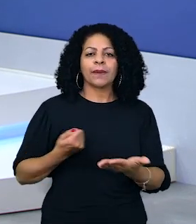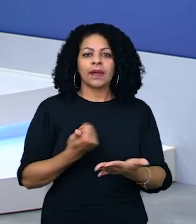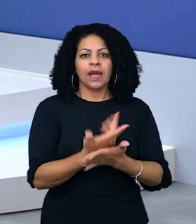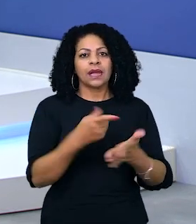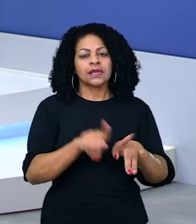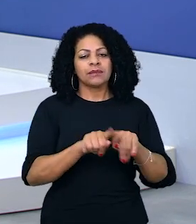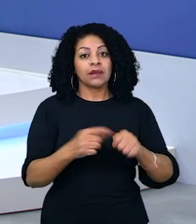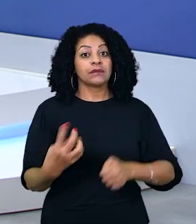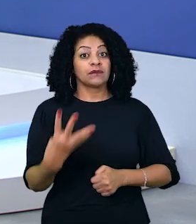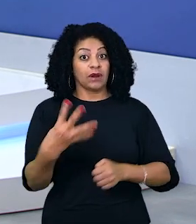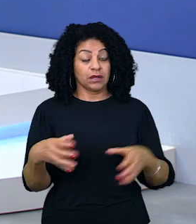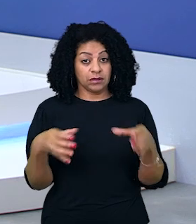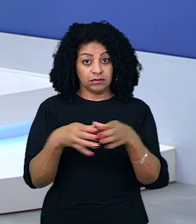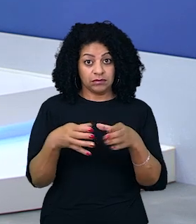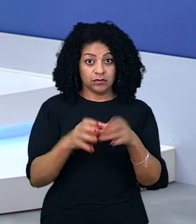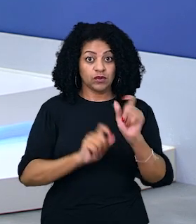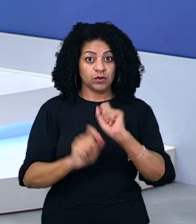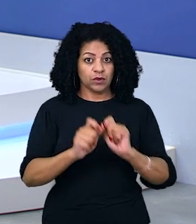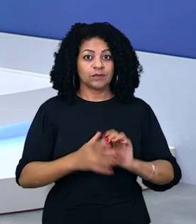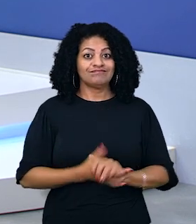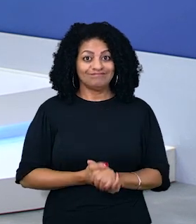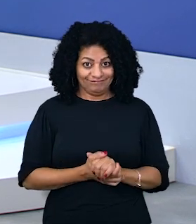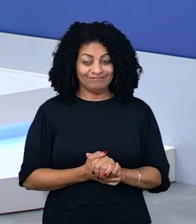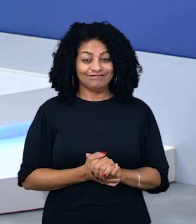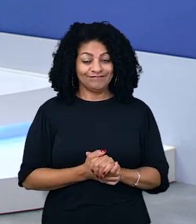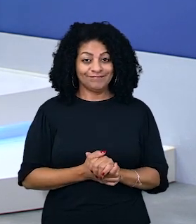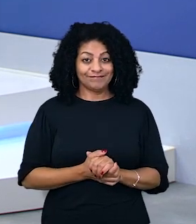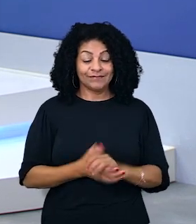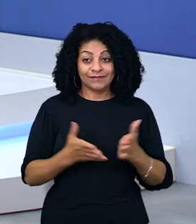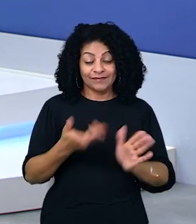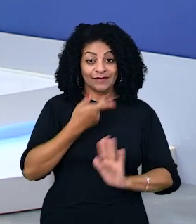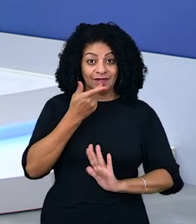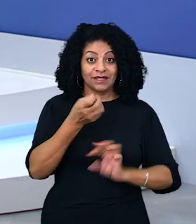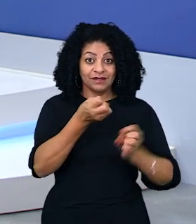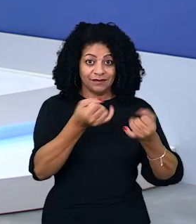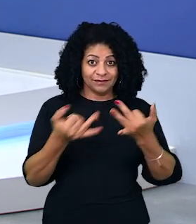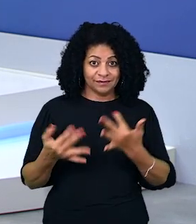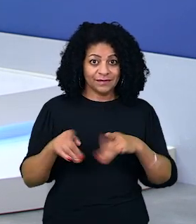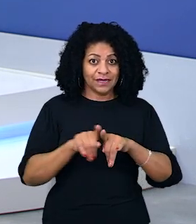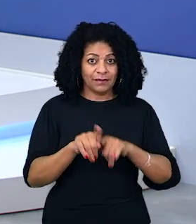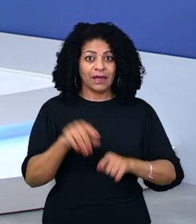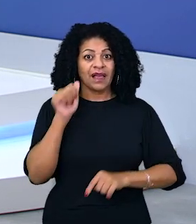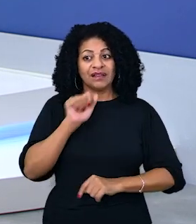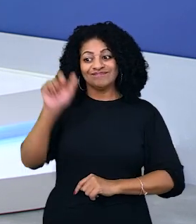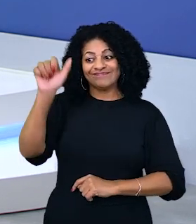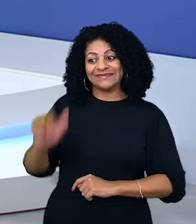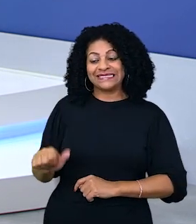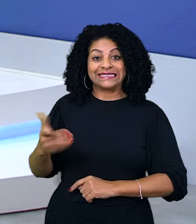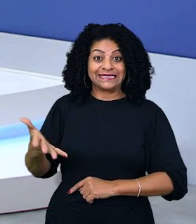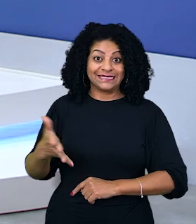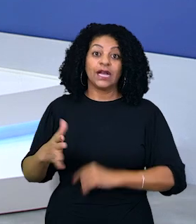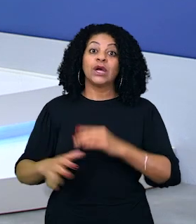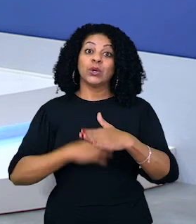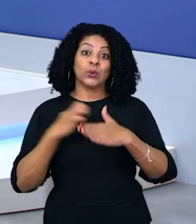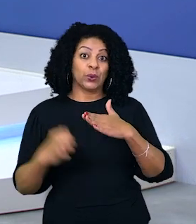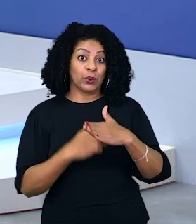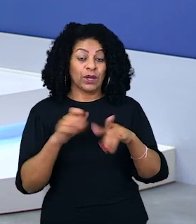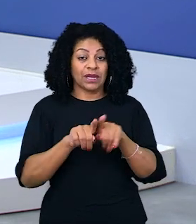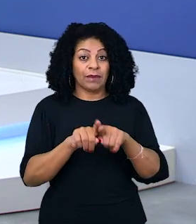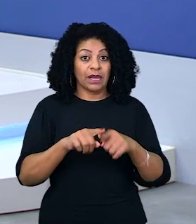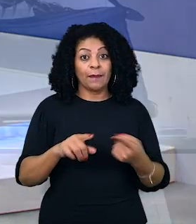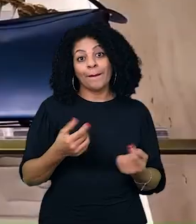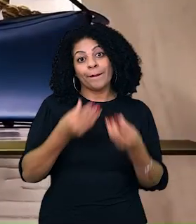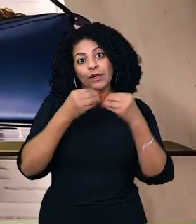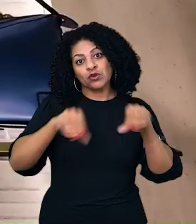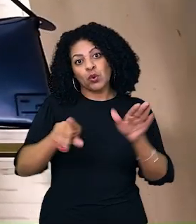turma considerou que, ao alegar insistentemente que não foi citada no endereço informado, a empregadora prejudicou a justiça e o